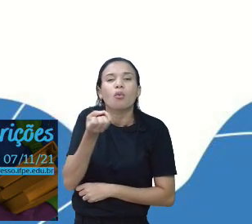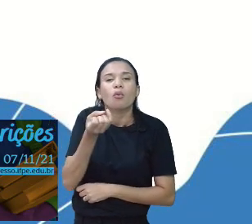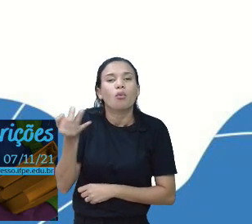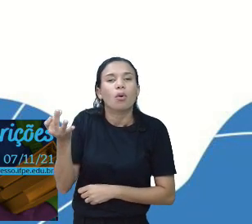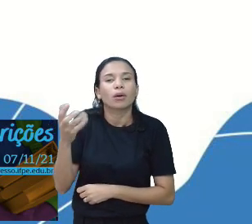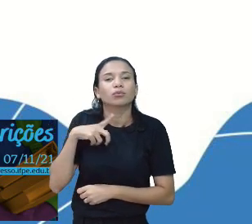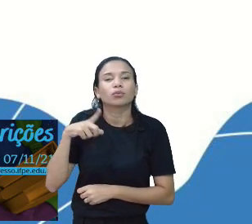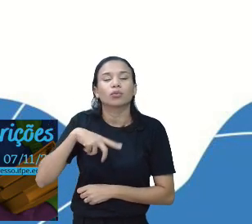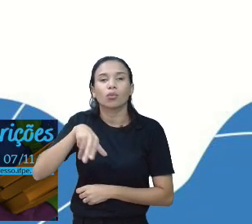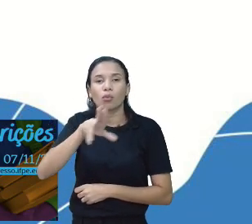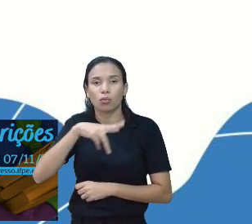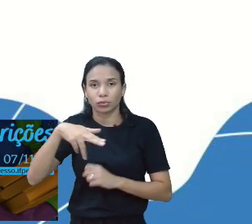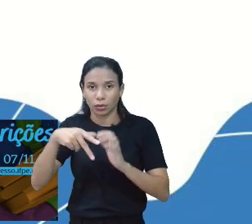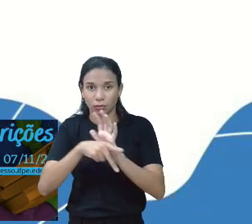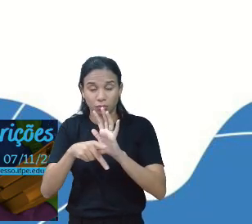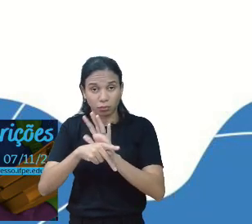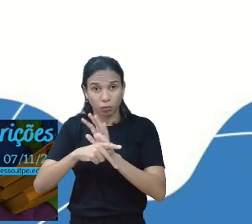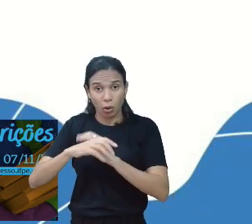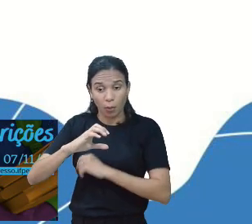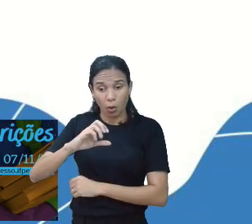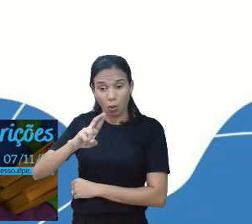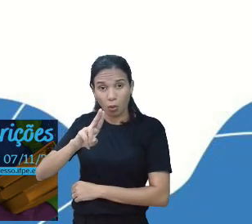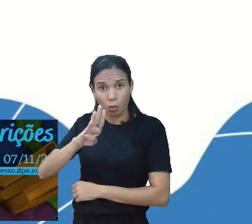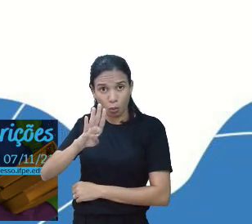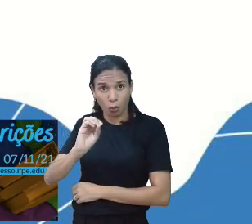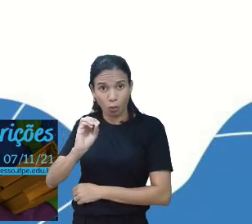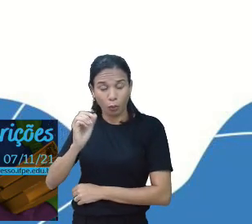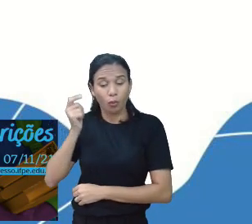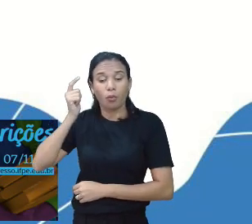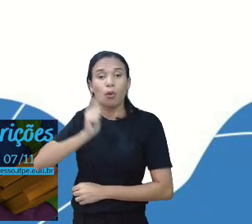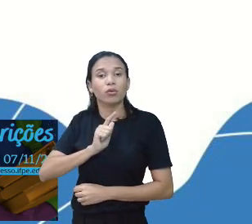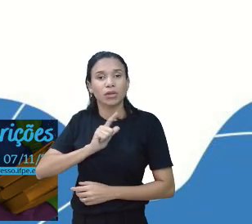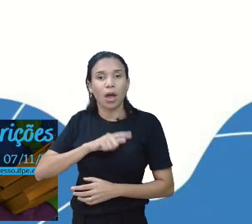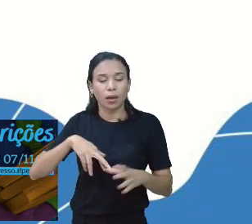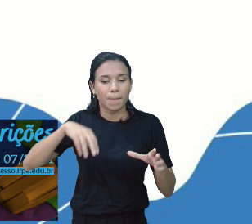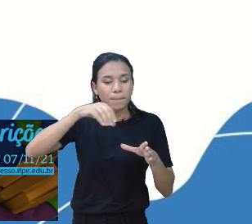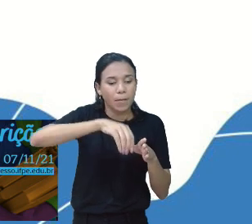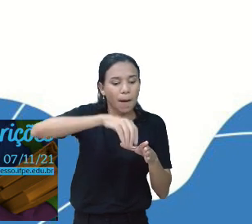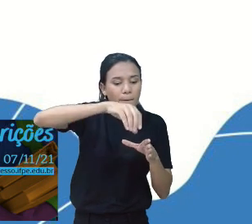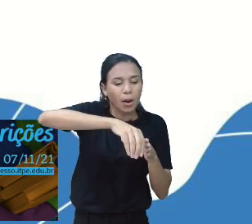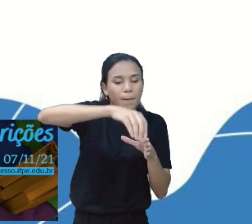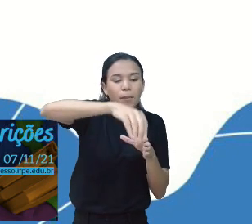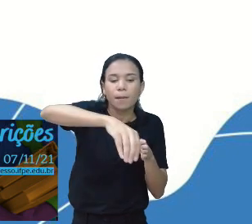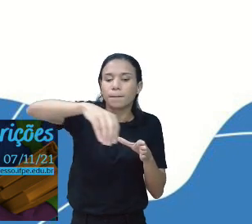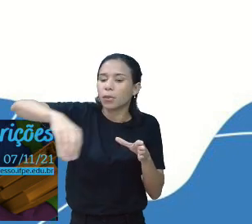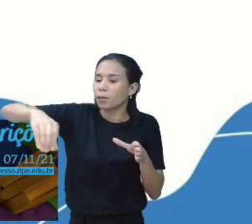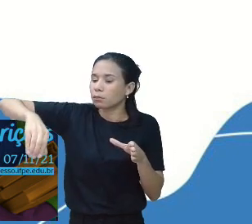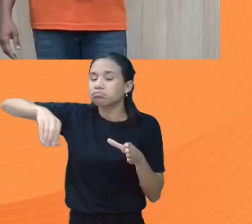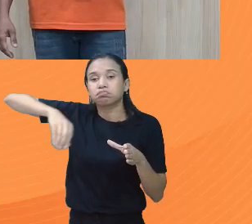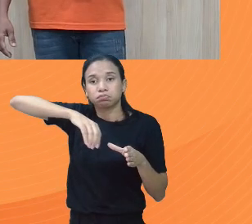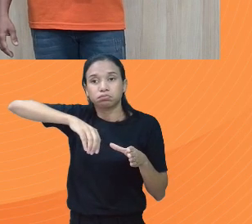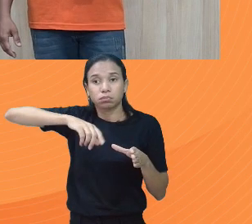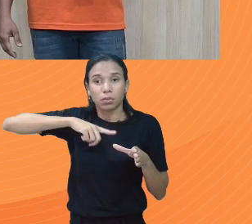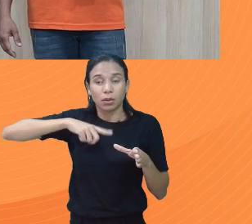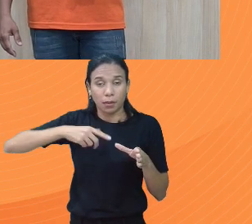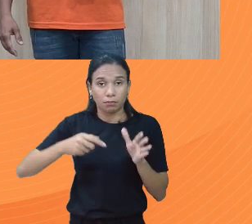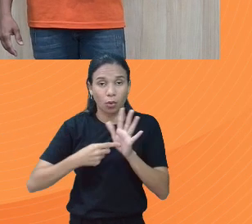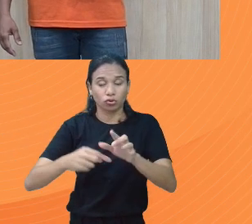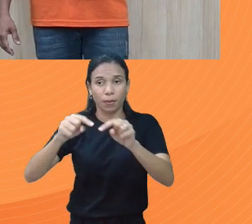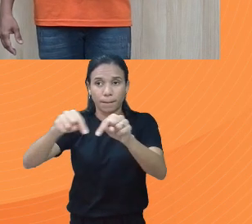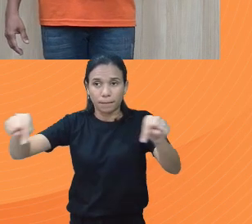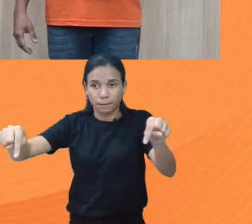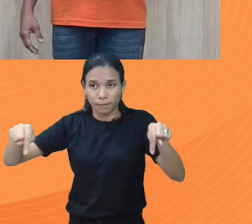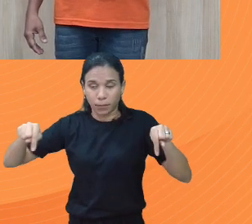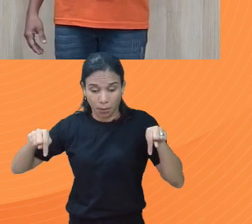vasos no formato de cubo Francisco pode colocar nessa caixa aí. E aí ele deu as dimensões da caixa.